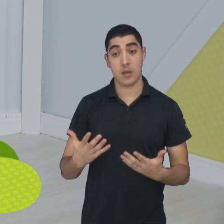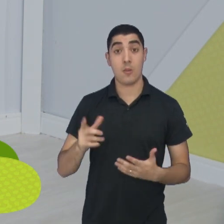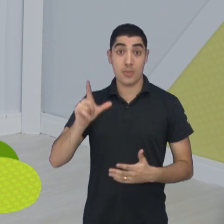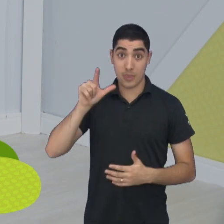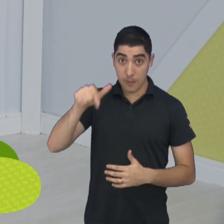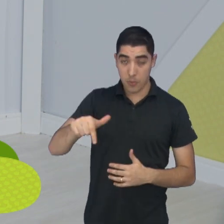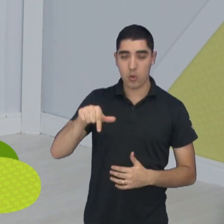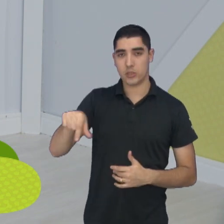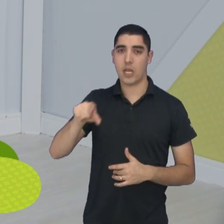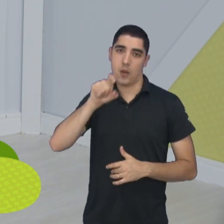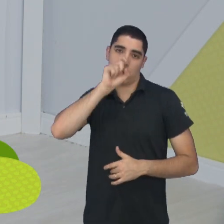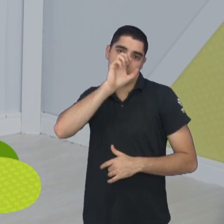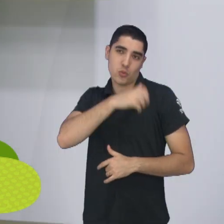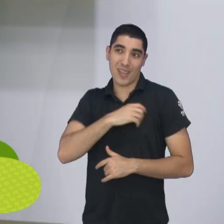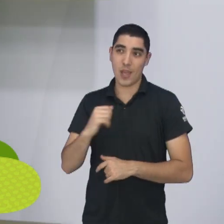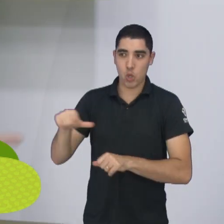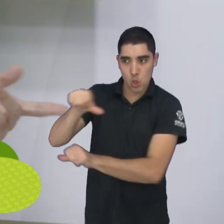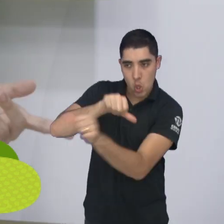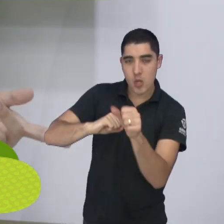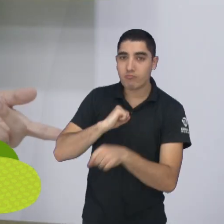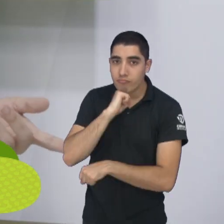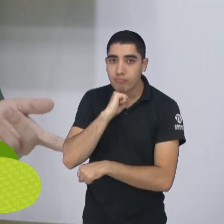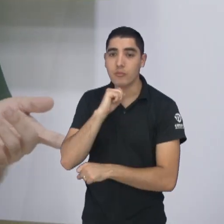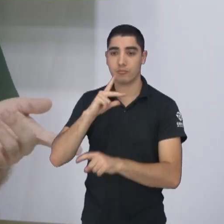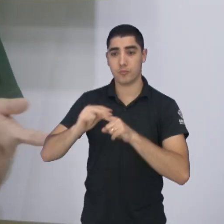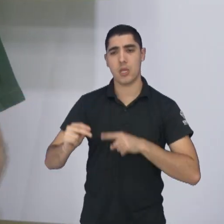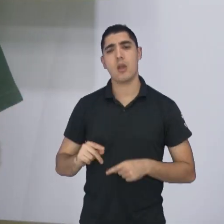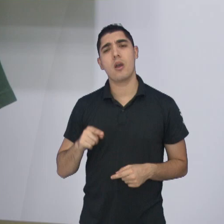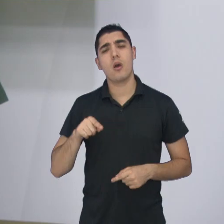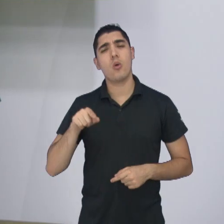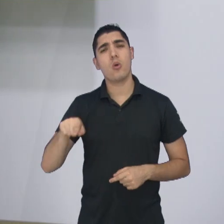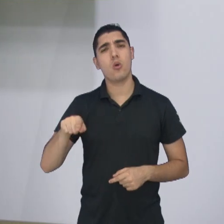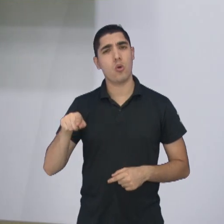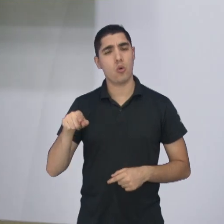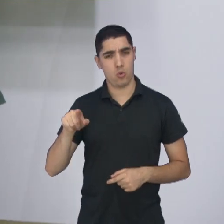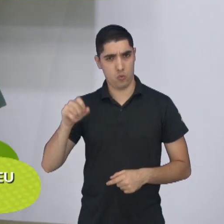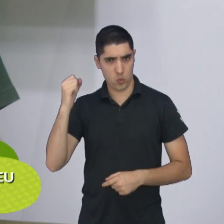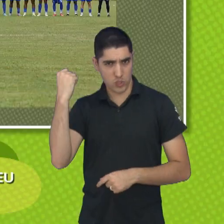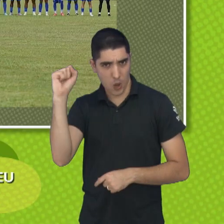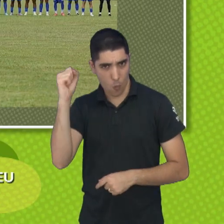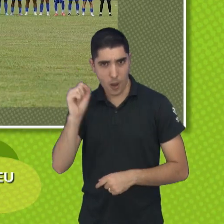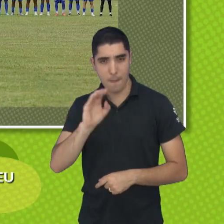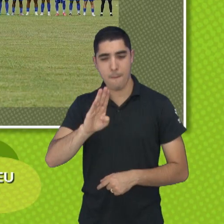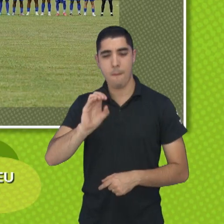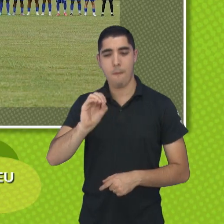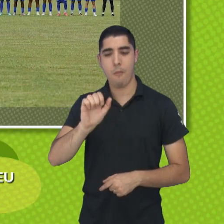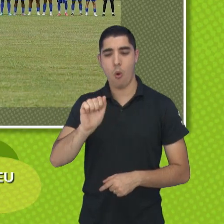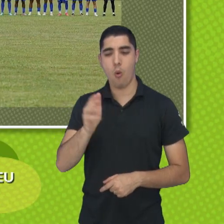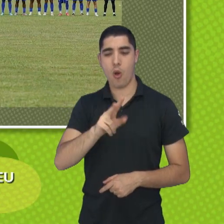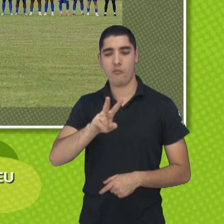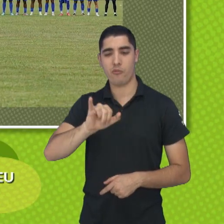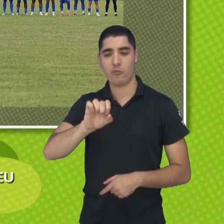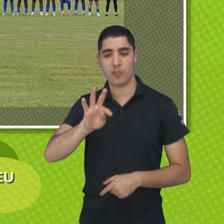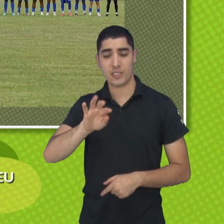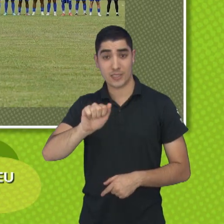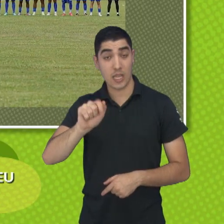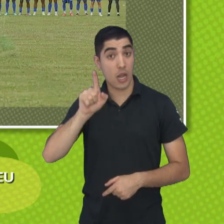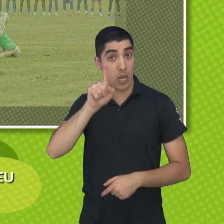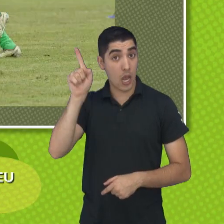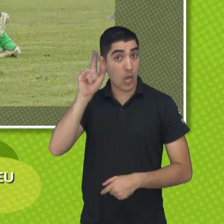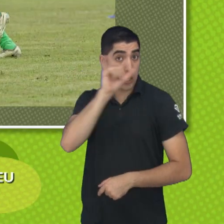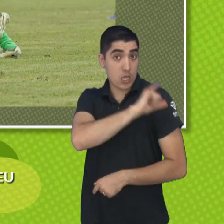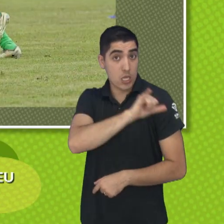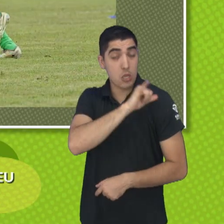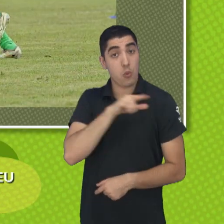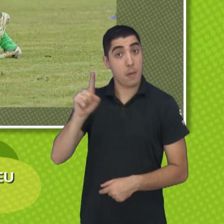acabou vencendo essa partida, Brunão. O Boa Vista é a primeira divisão do Rio também, exato, né? É um bom teste. Eu vejo a primeira divisão do Rio de Janeiro mais